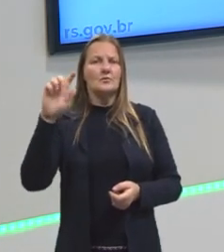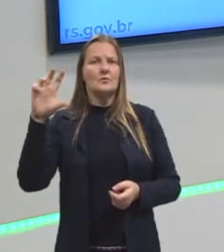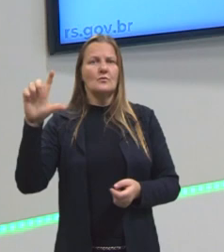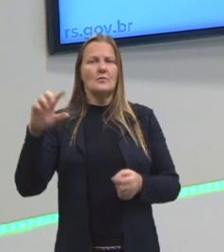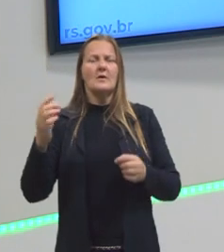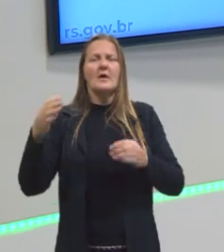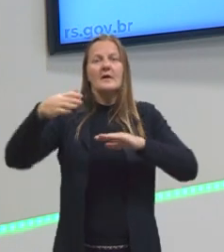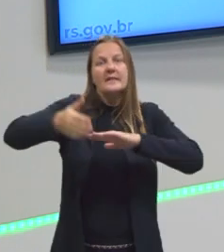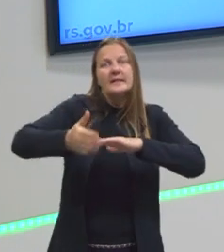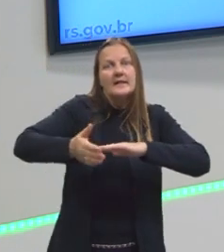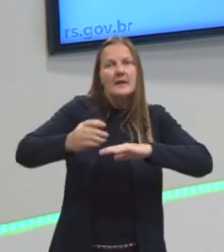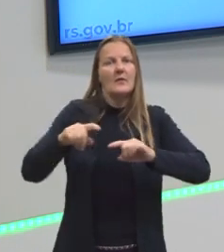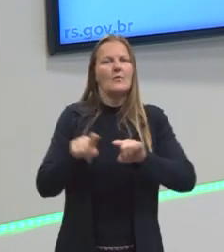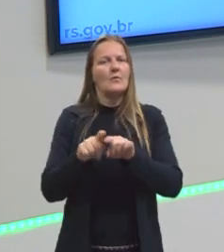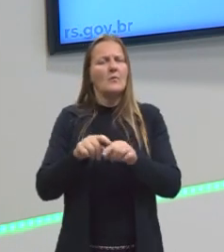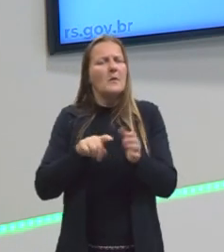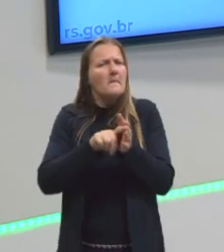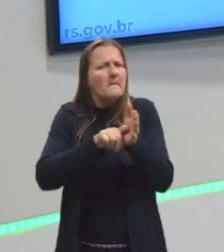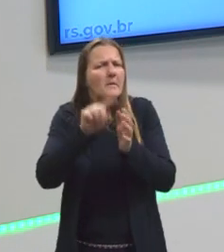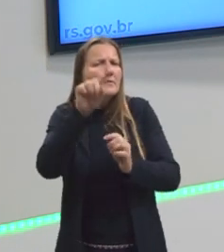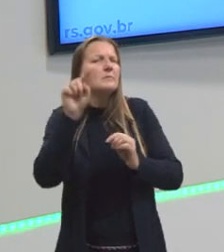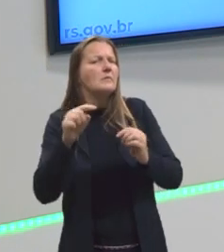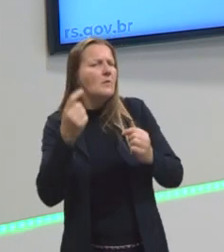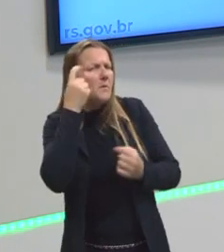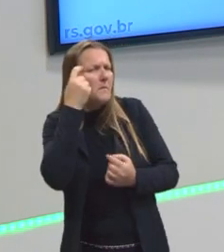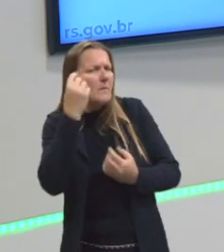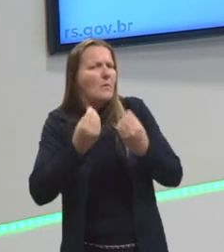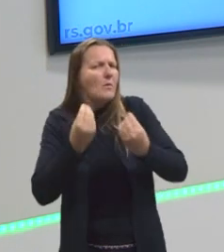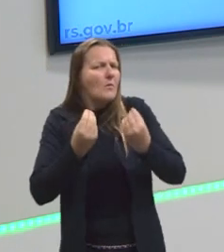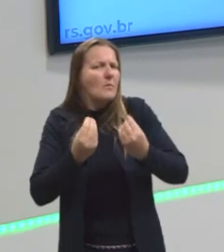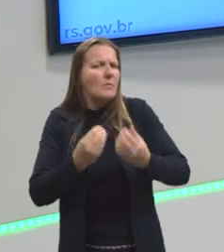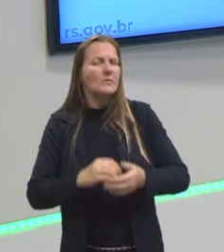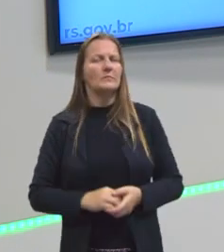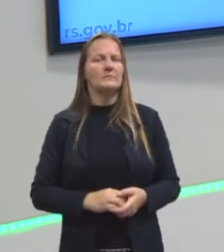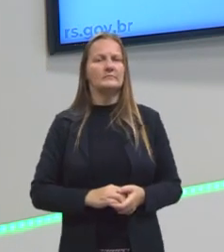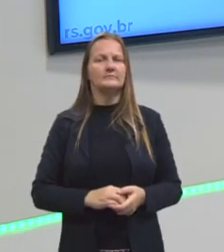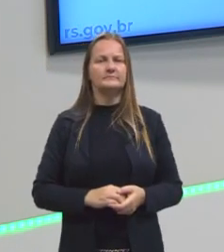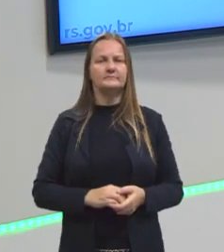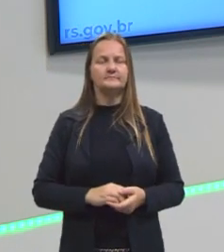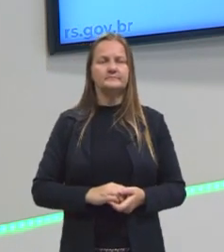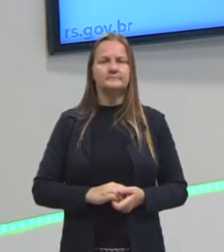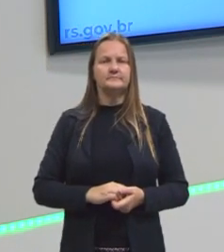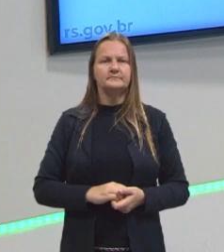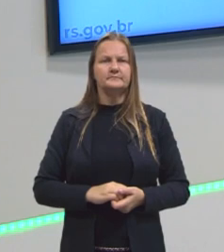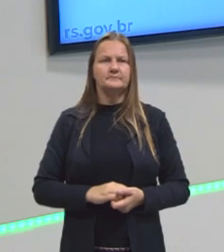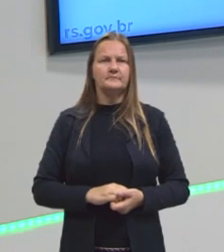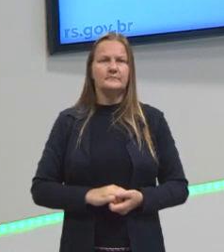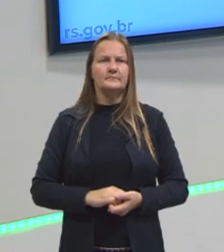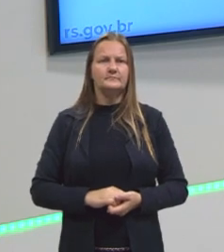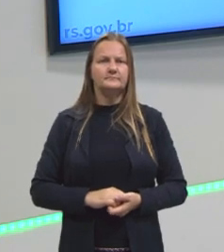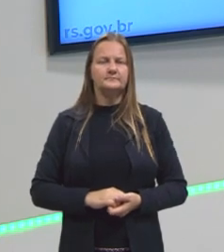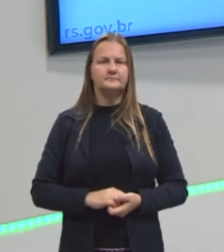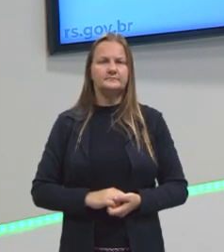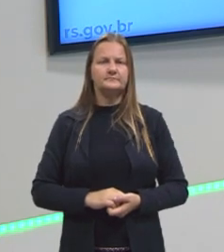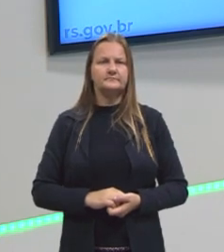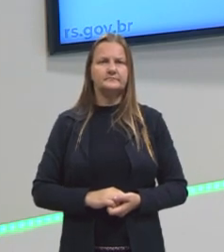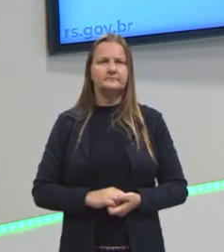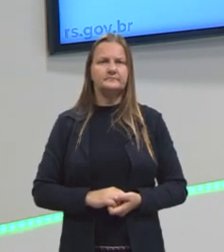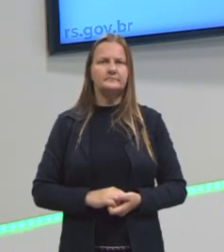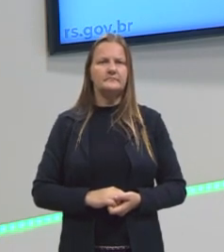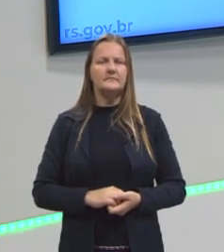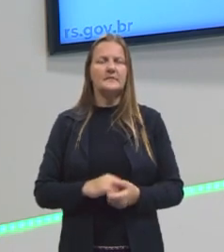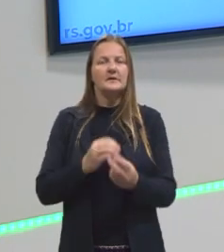começa a questionar a partir daí que a gente vai ter o questionamento né alguns a respeito desse